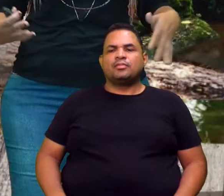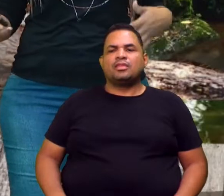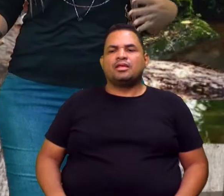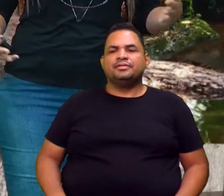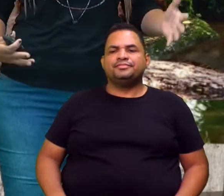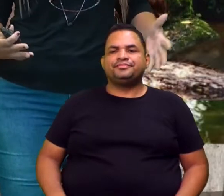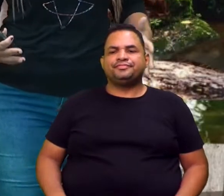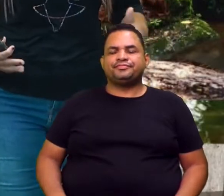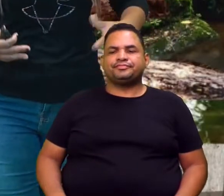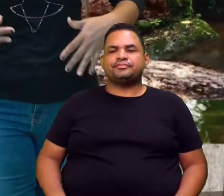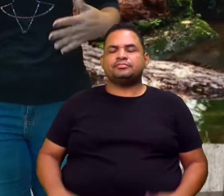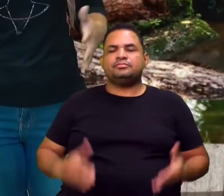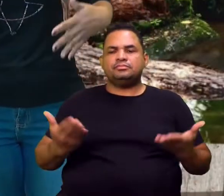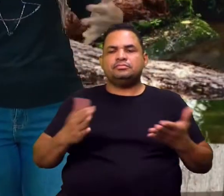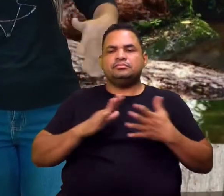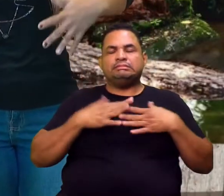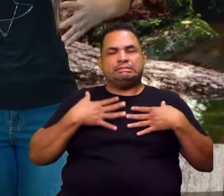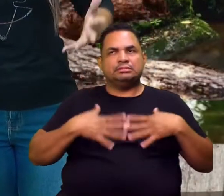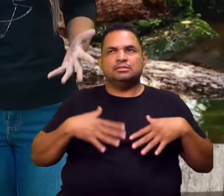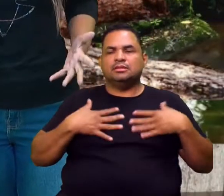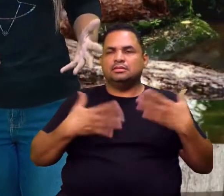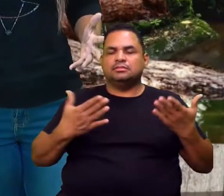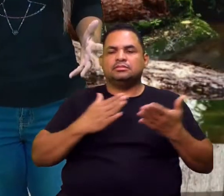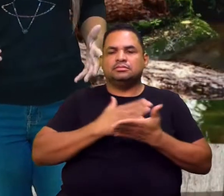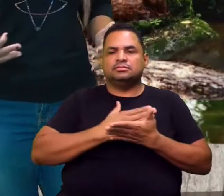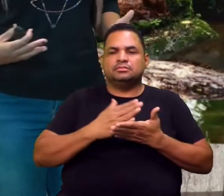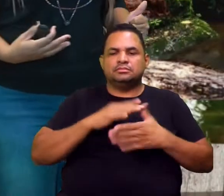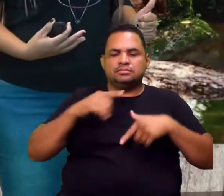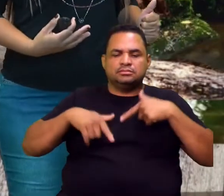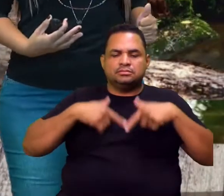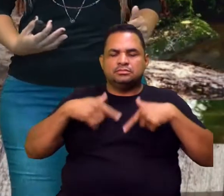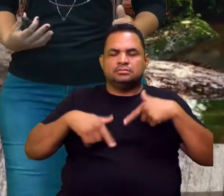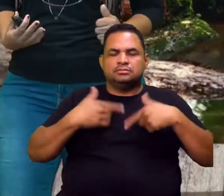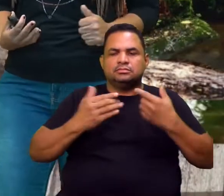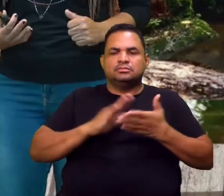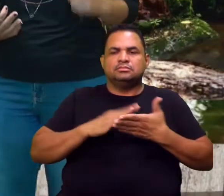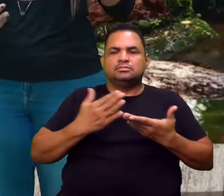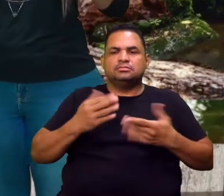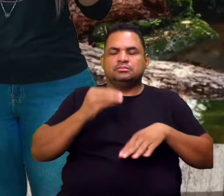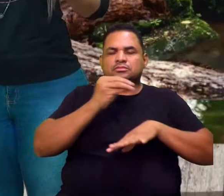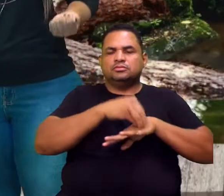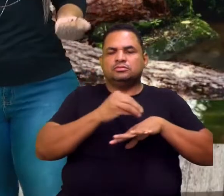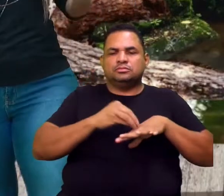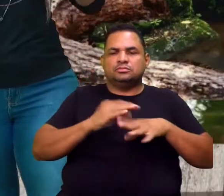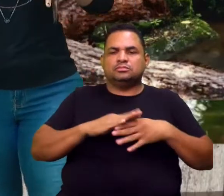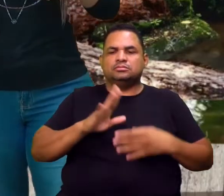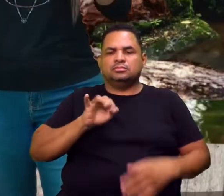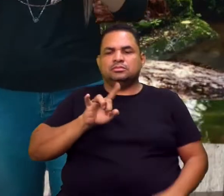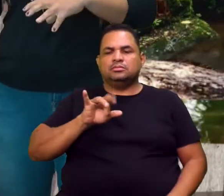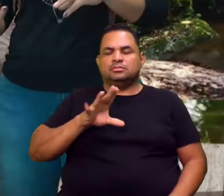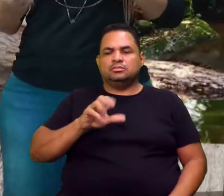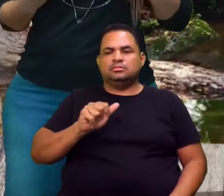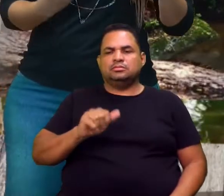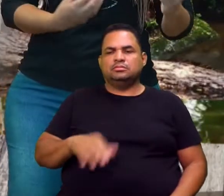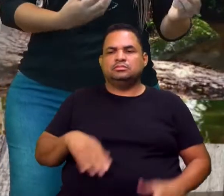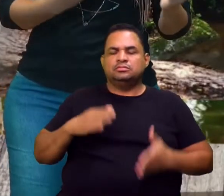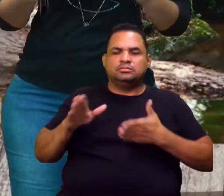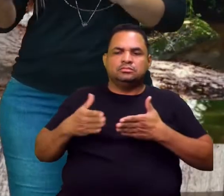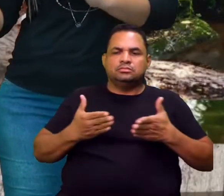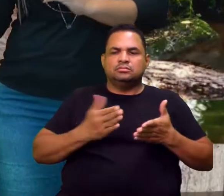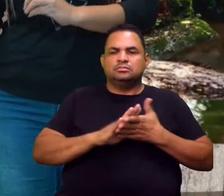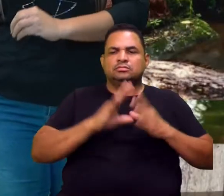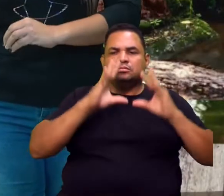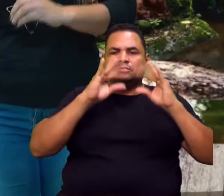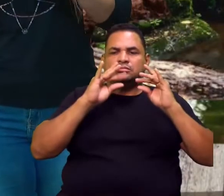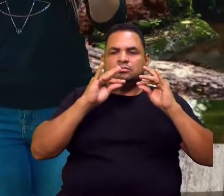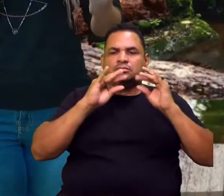desgastados, estão cansados ali, mas eles são ativados, são nutridos aí pelos espermas, né? Pelo esperma, que é produzido ali os líquidos